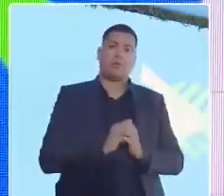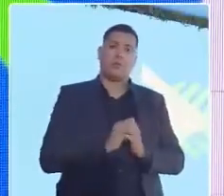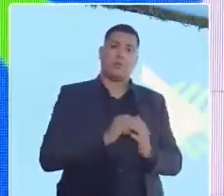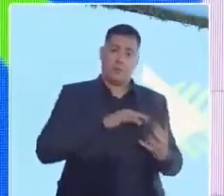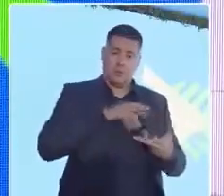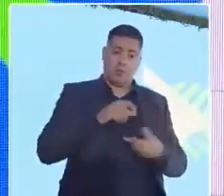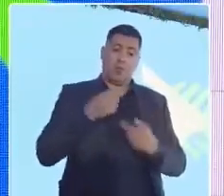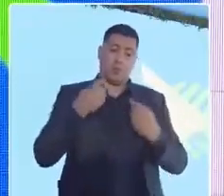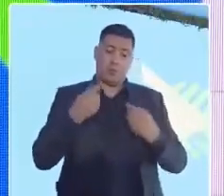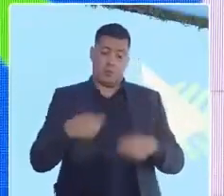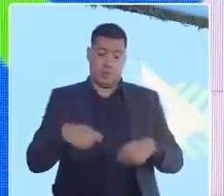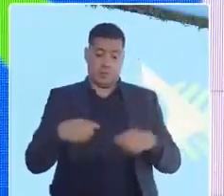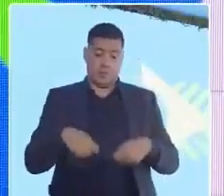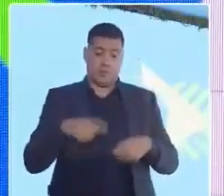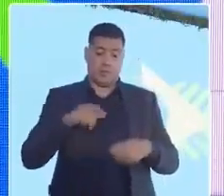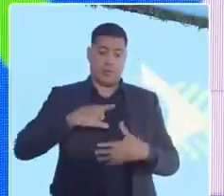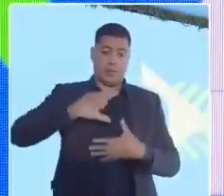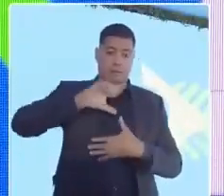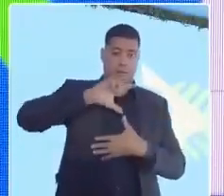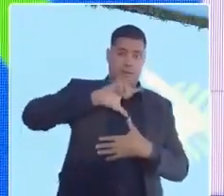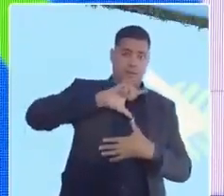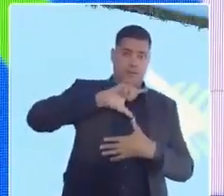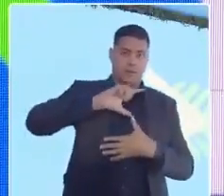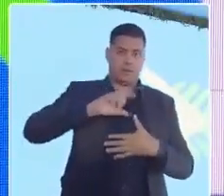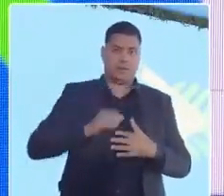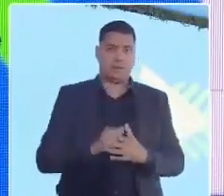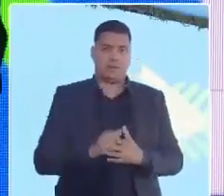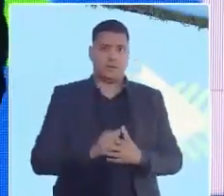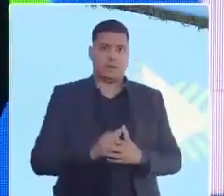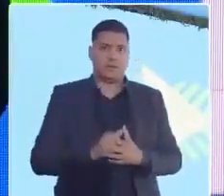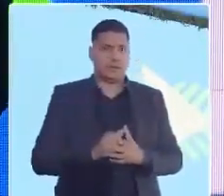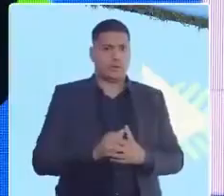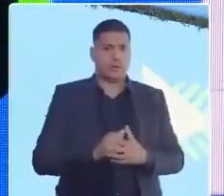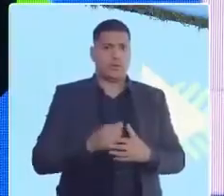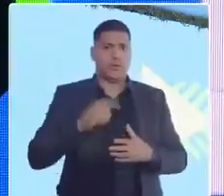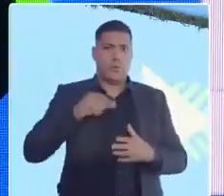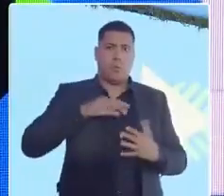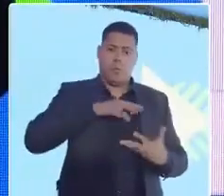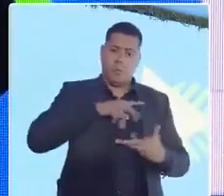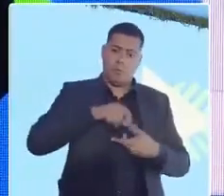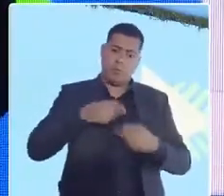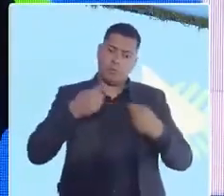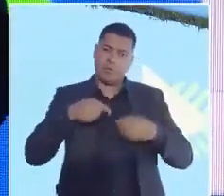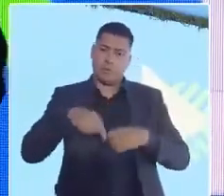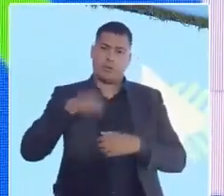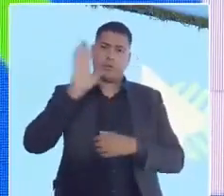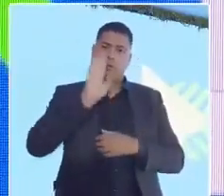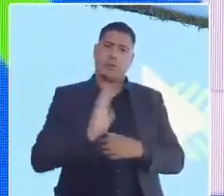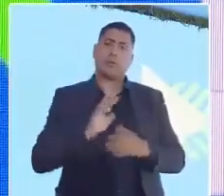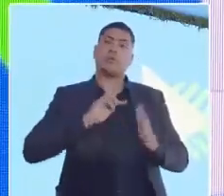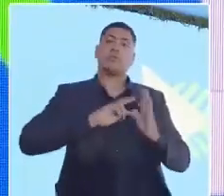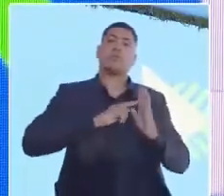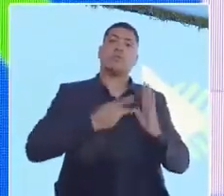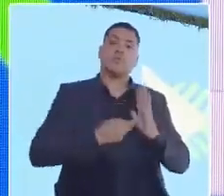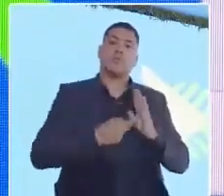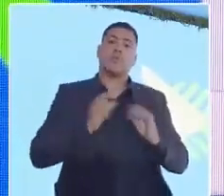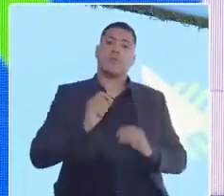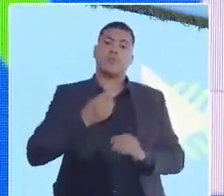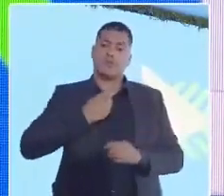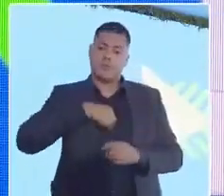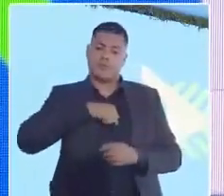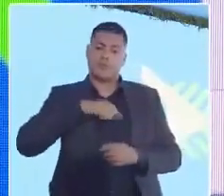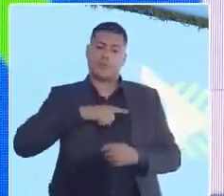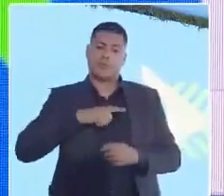precisa da América Latina O Mundo Precisa do Brasil e isso significa que estamos no